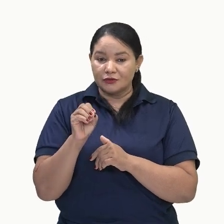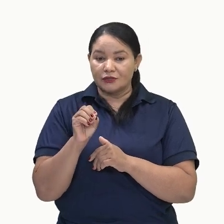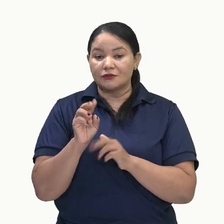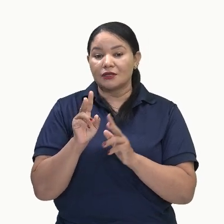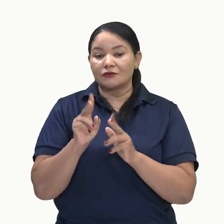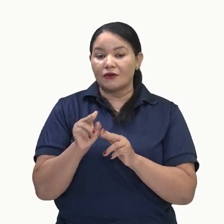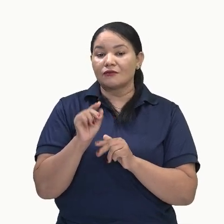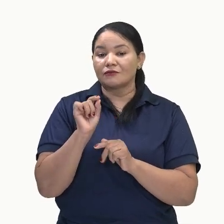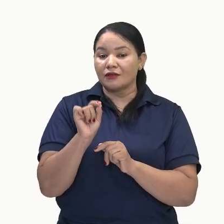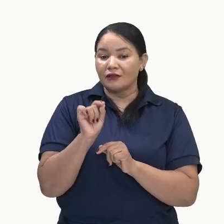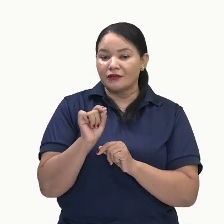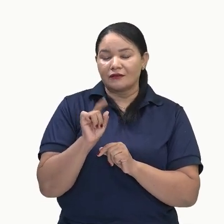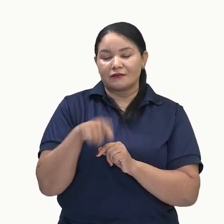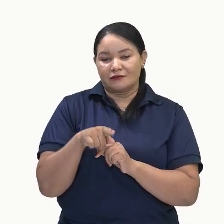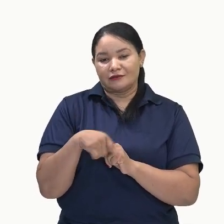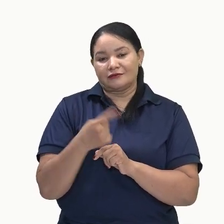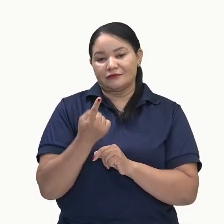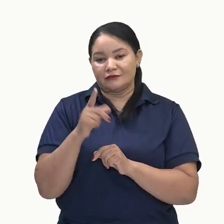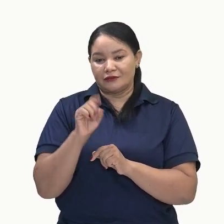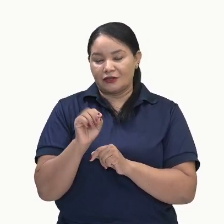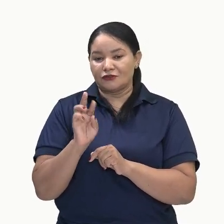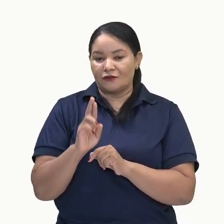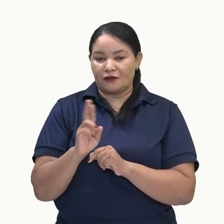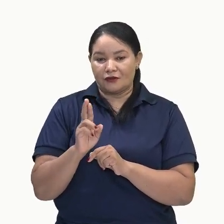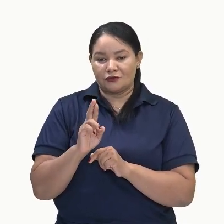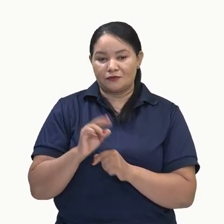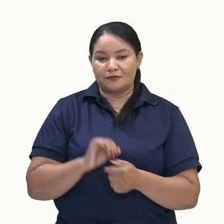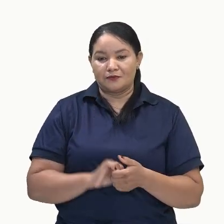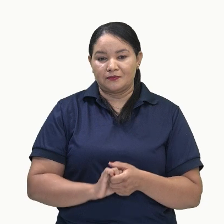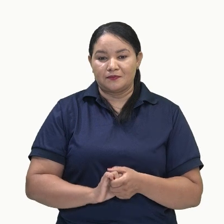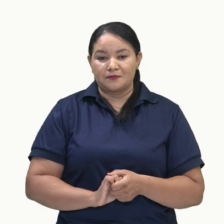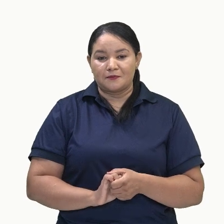é igual a R$10.